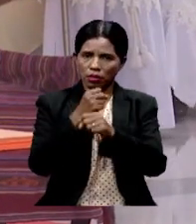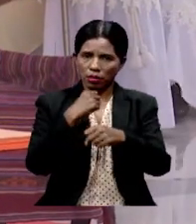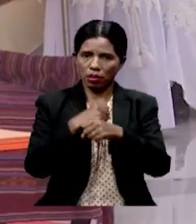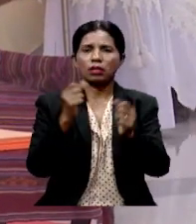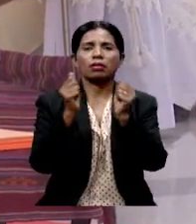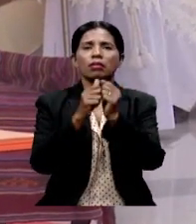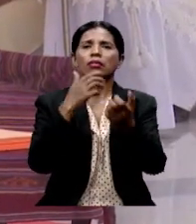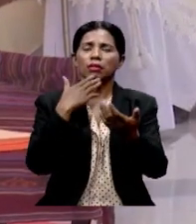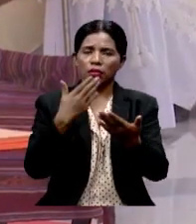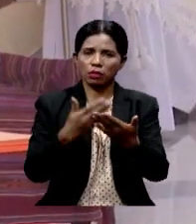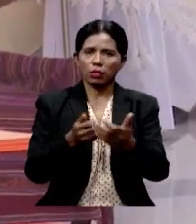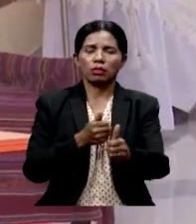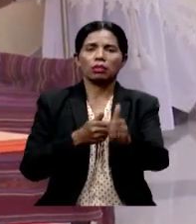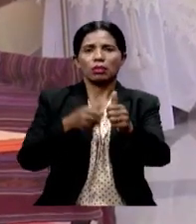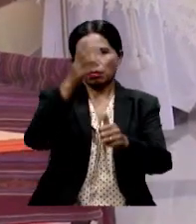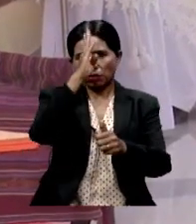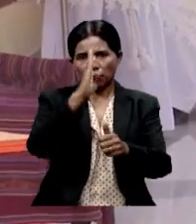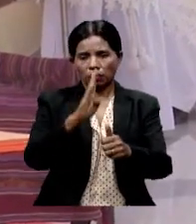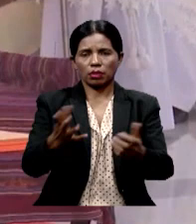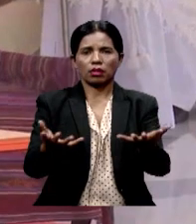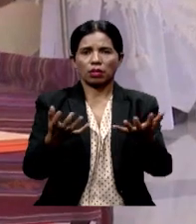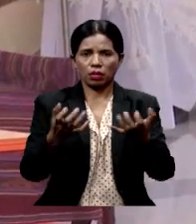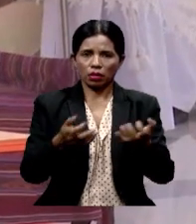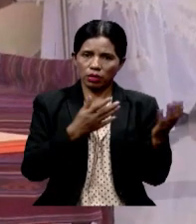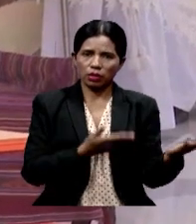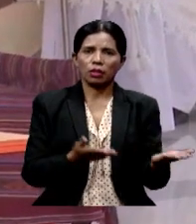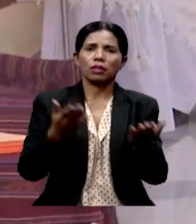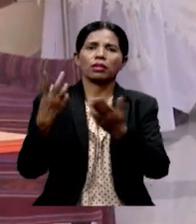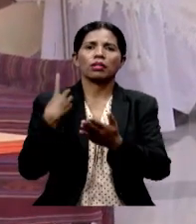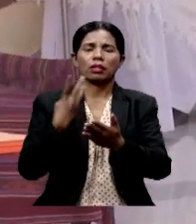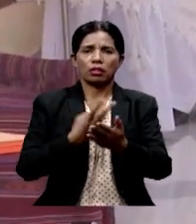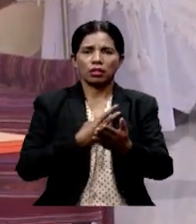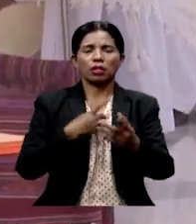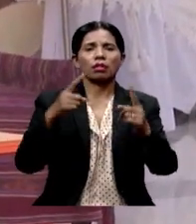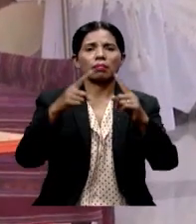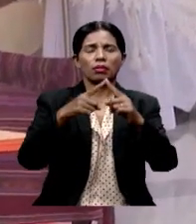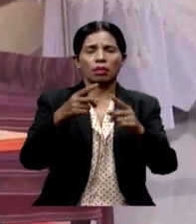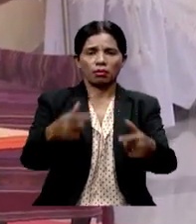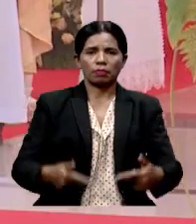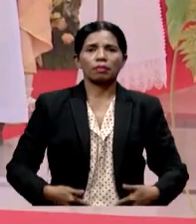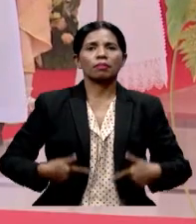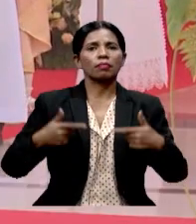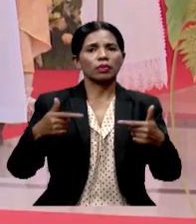rodia, tu ir maroma que minha cara, maxei lori ita, bamores santo.